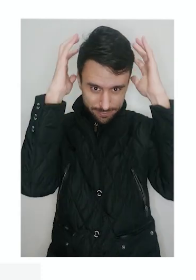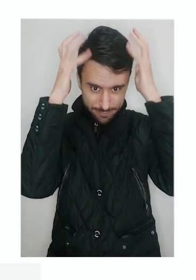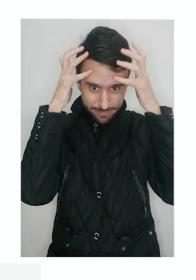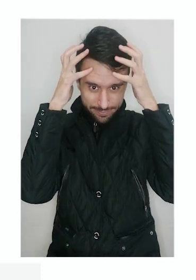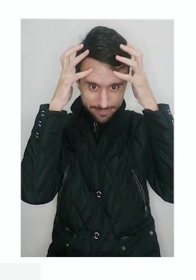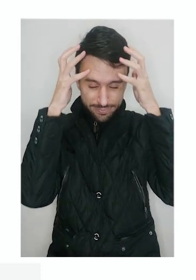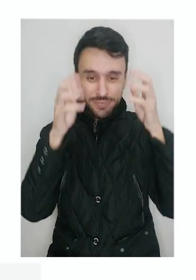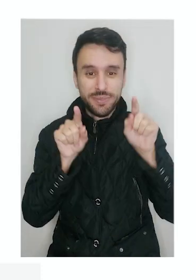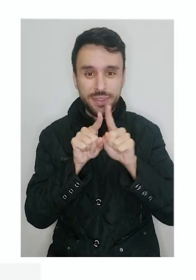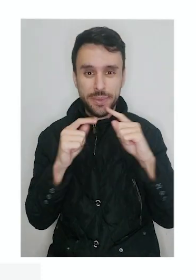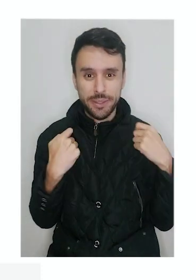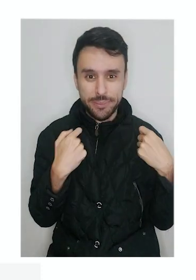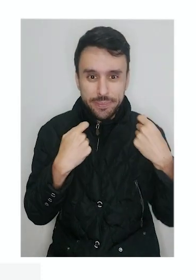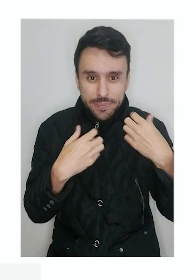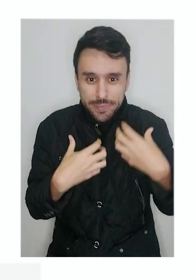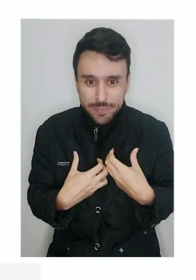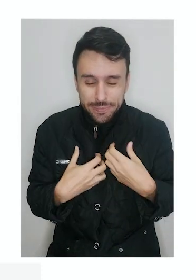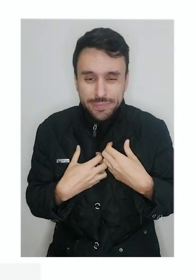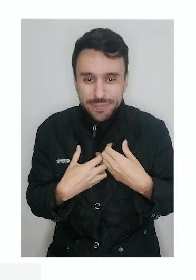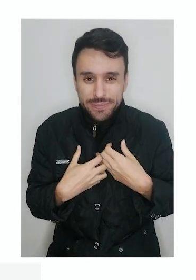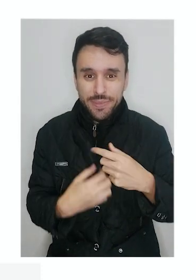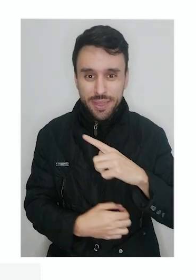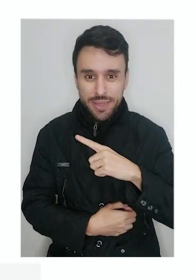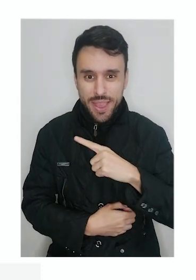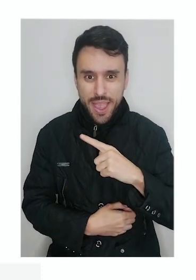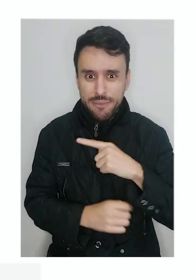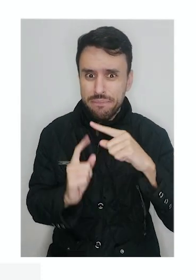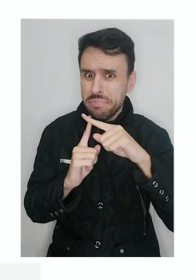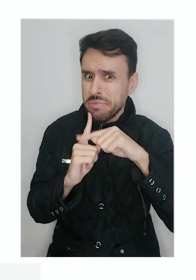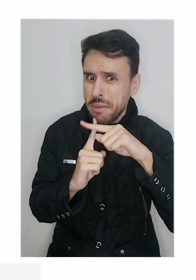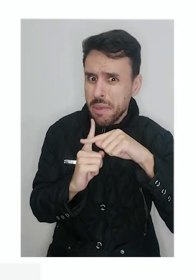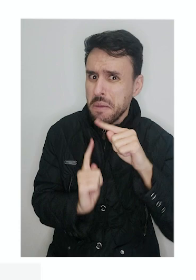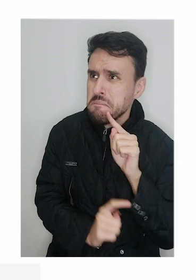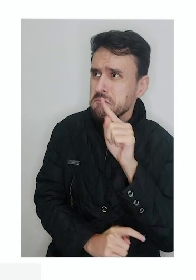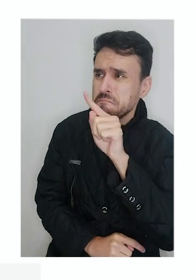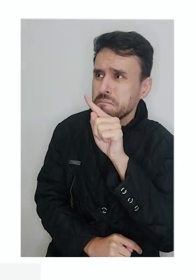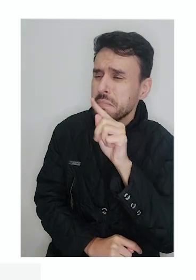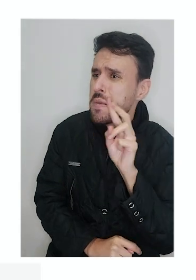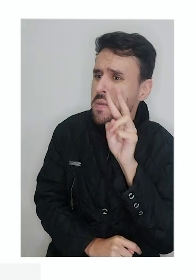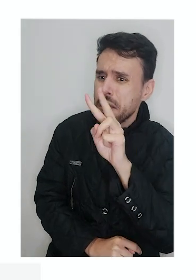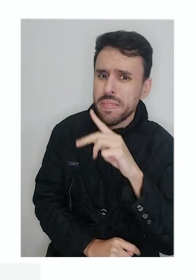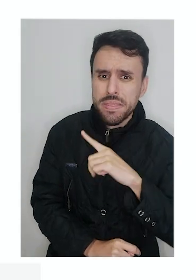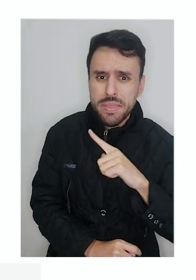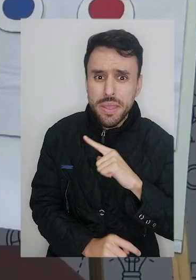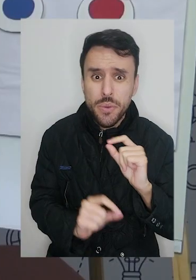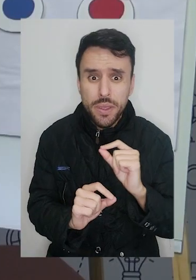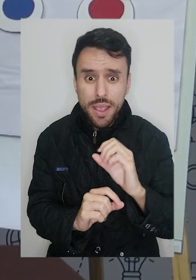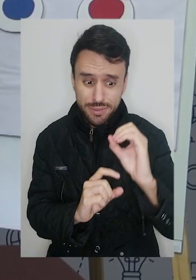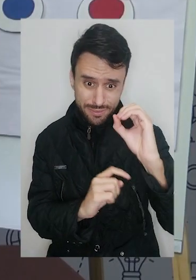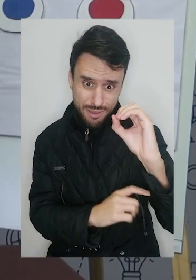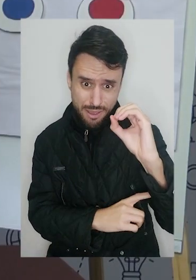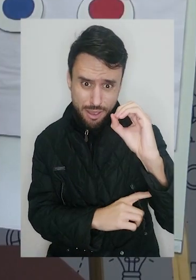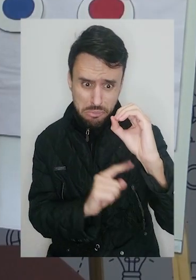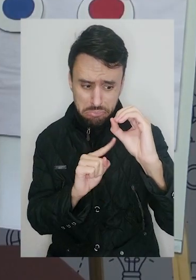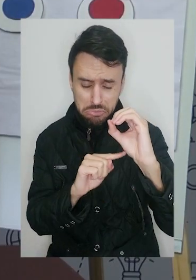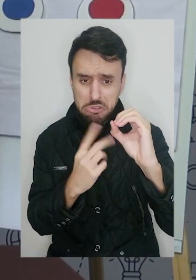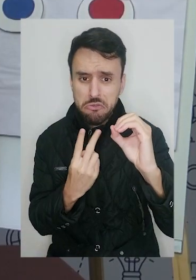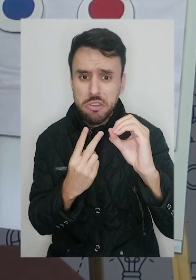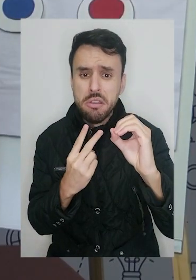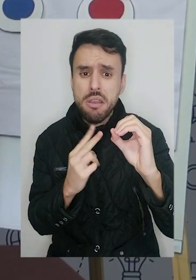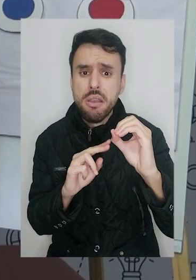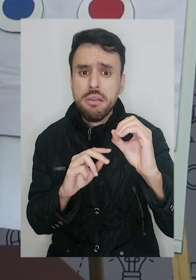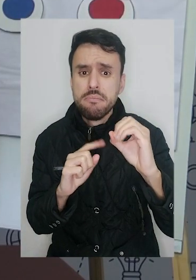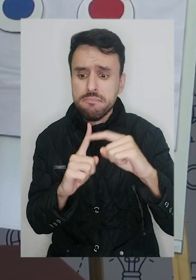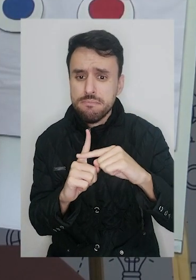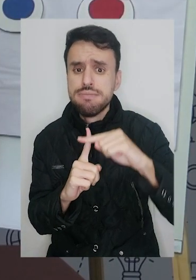touca e de moletom. E olha a temperatura no termômetro. Zero. Essa temperatura é alta ou